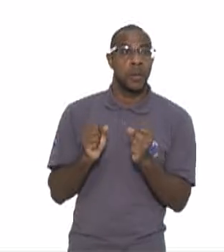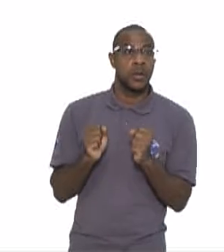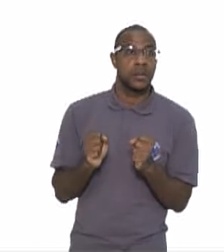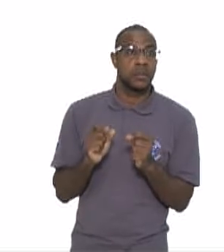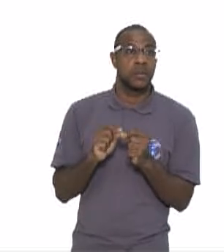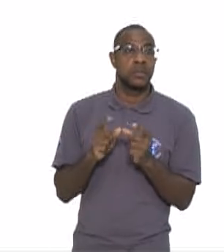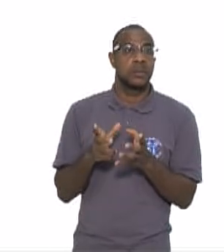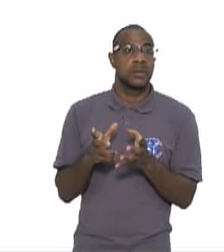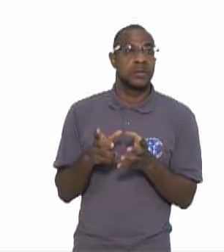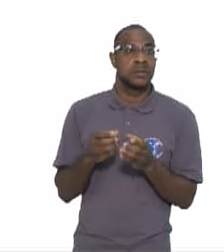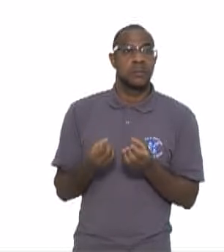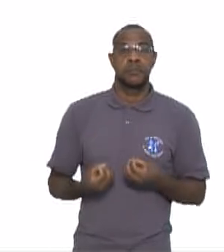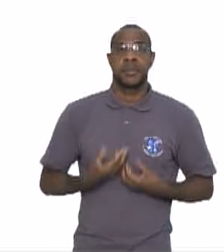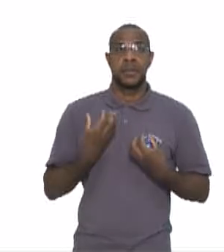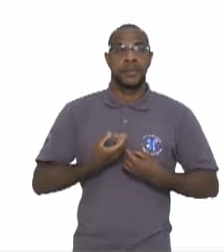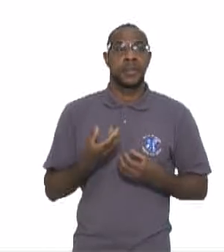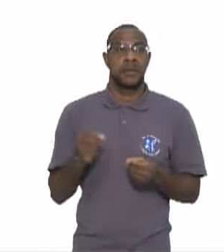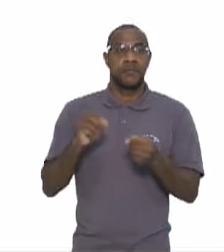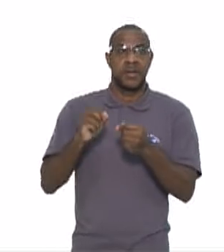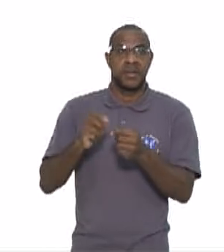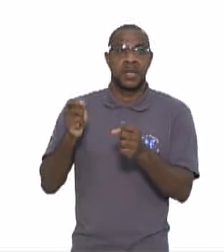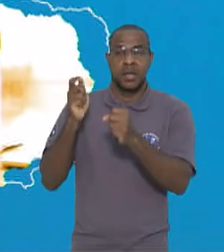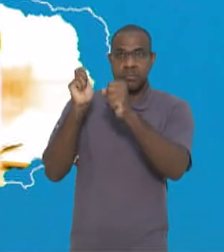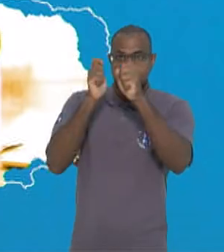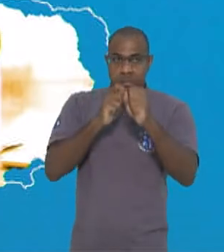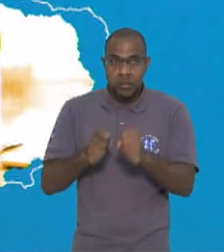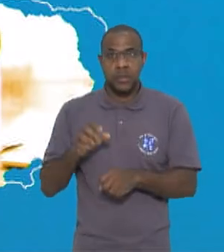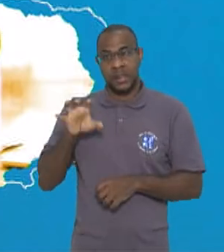nos inspirar e produzir esculturas assim.